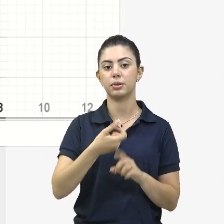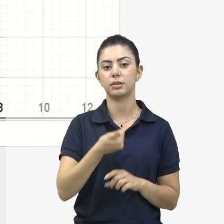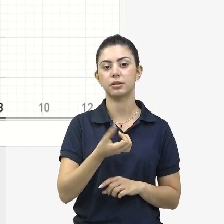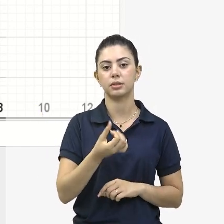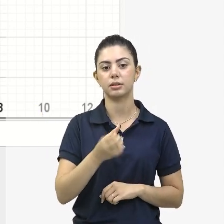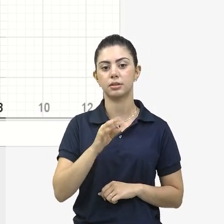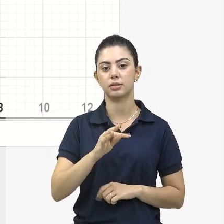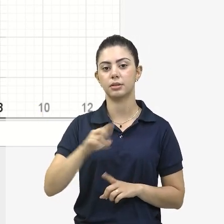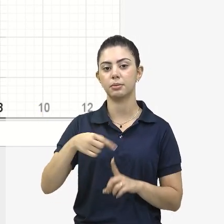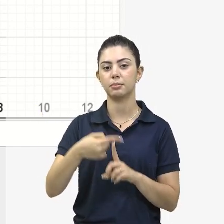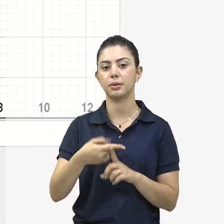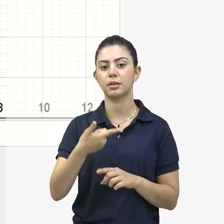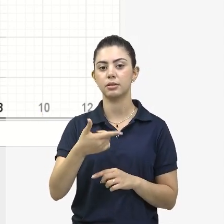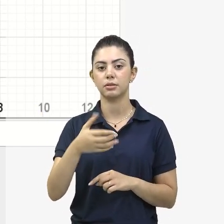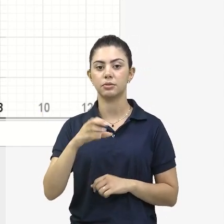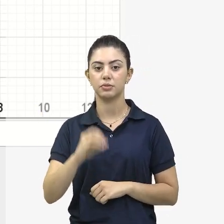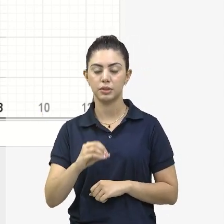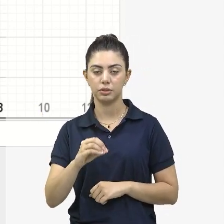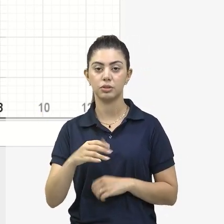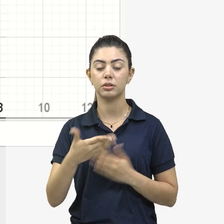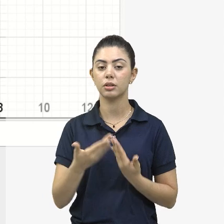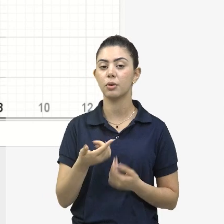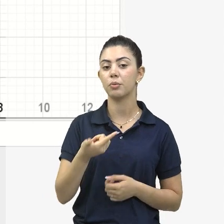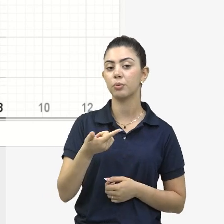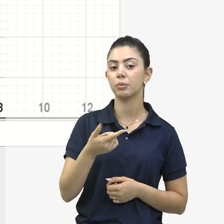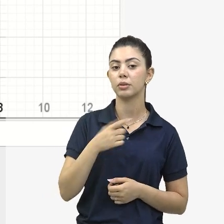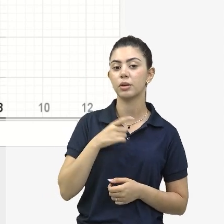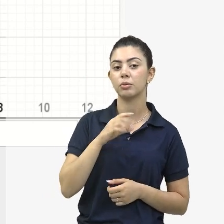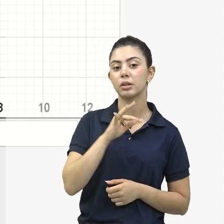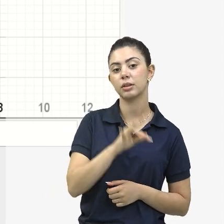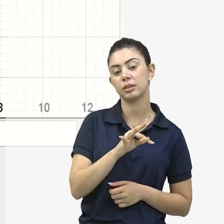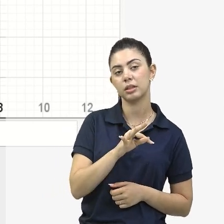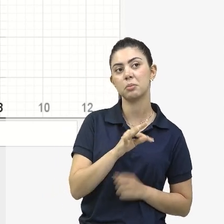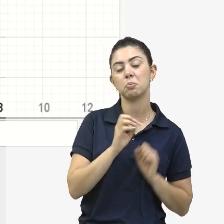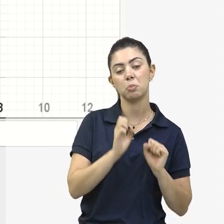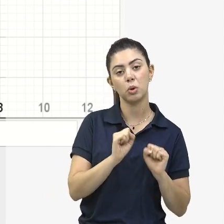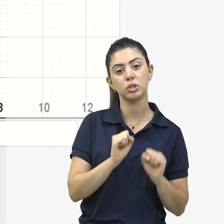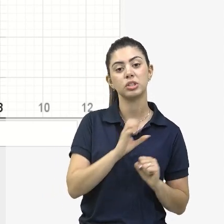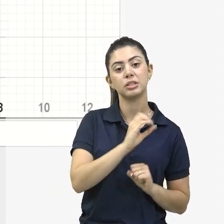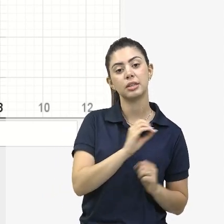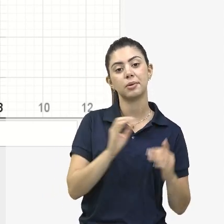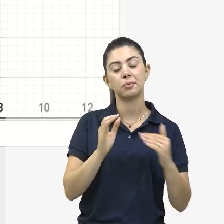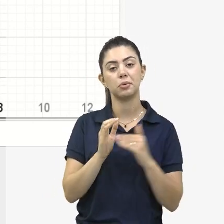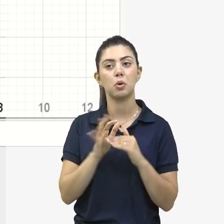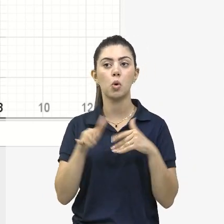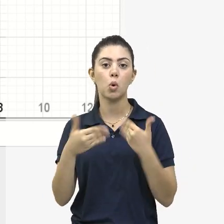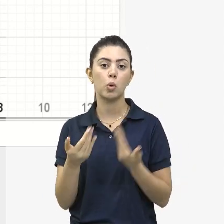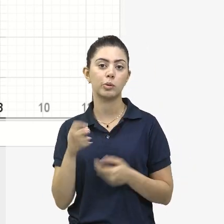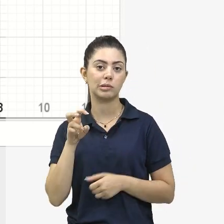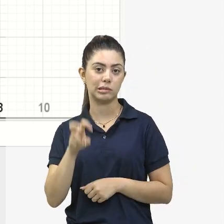mais 20, né? Isso com t variando entre 0 e 5 aqui, certo?